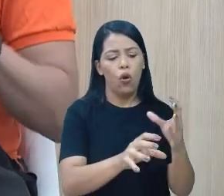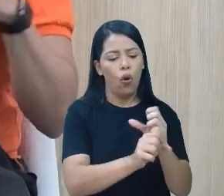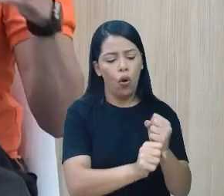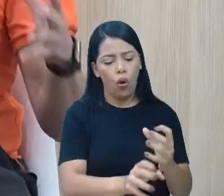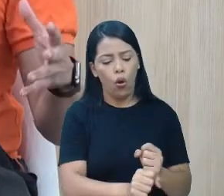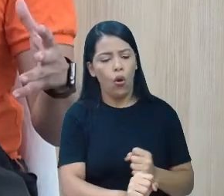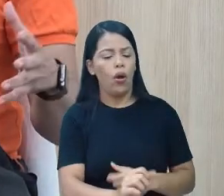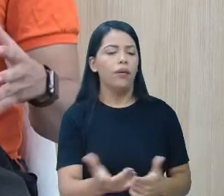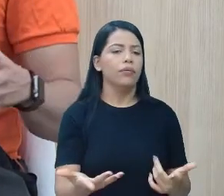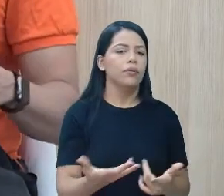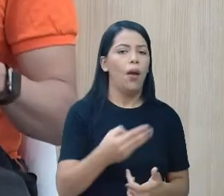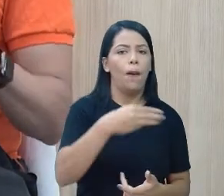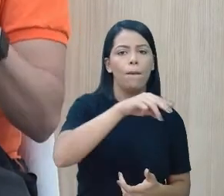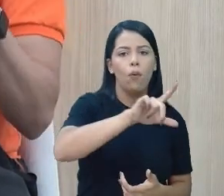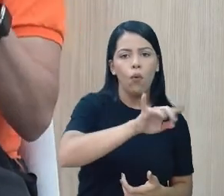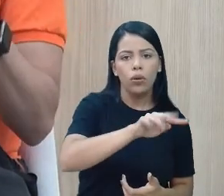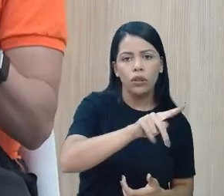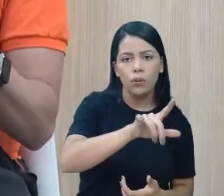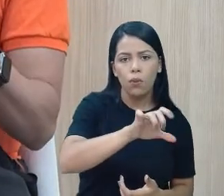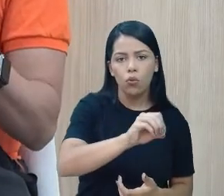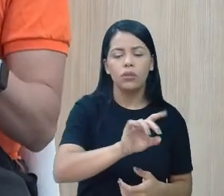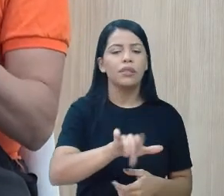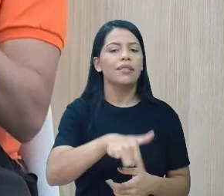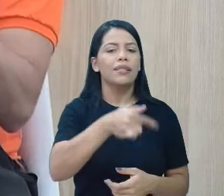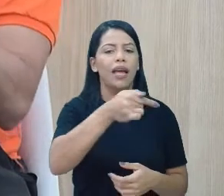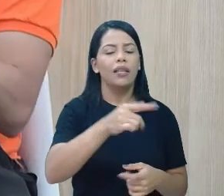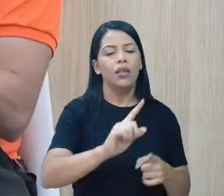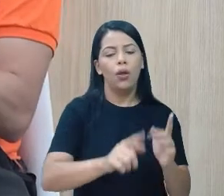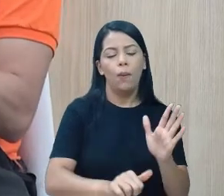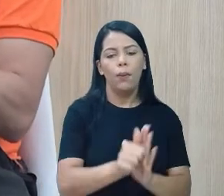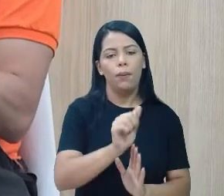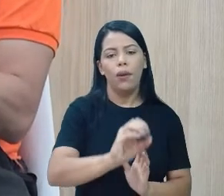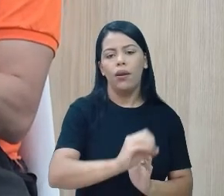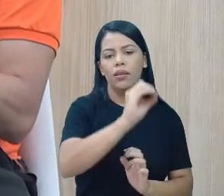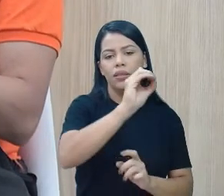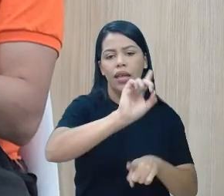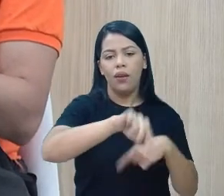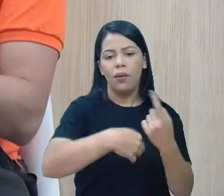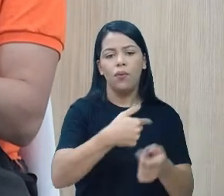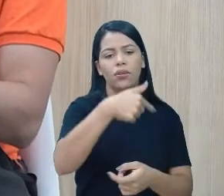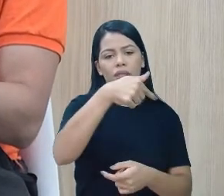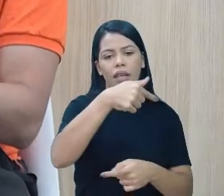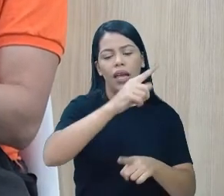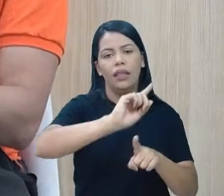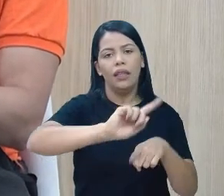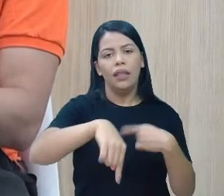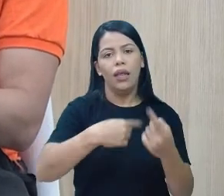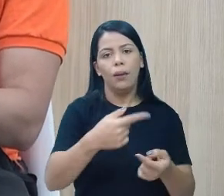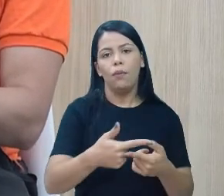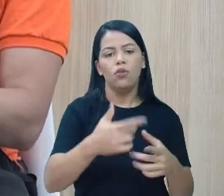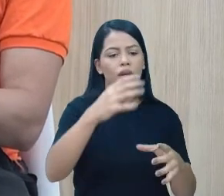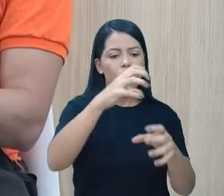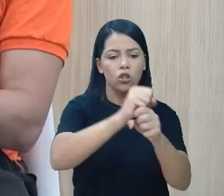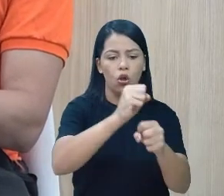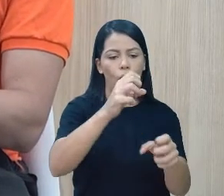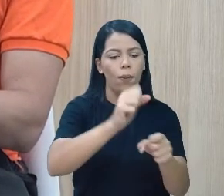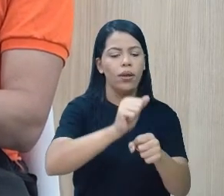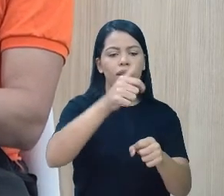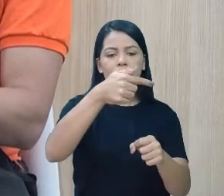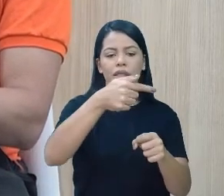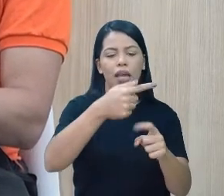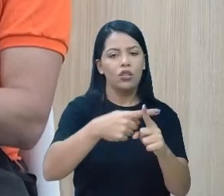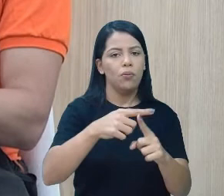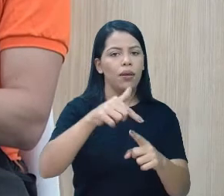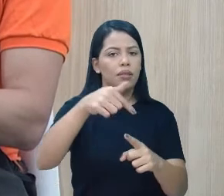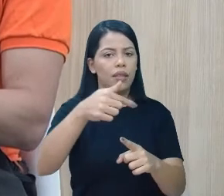múltiplos de 7. Então o primeiro é 0, o segundo é ele mesmo, que é 7, e depois é só você somando aí 7 mais 7 mais